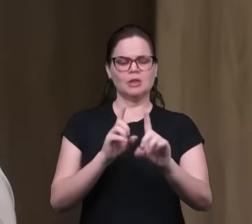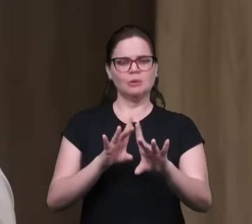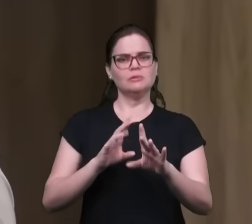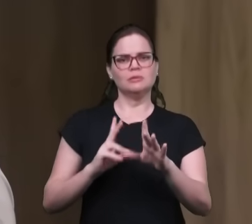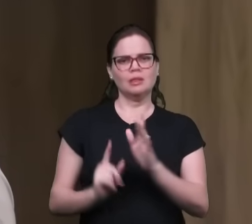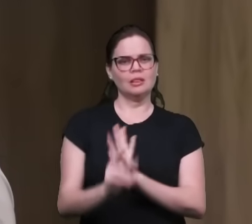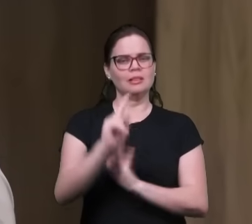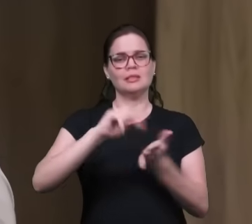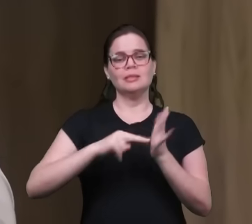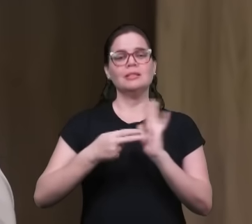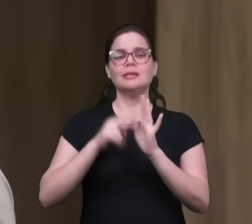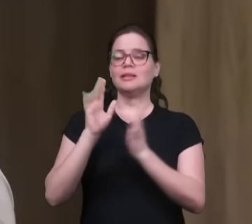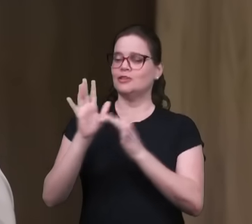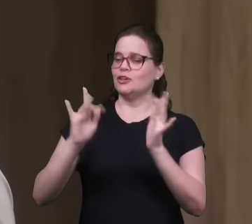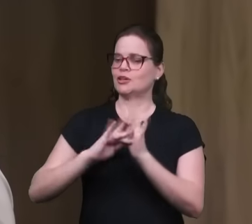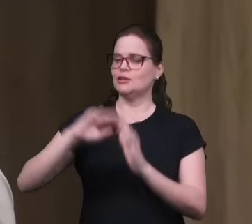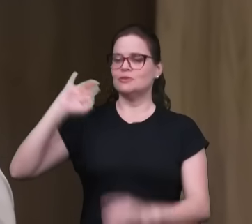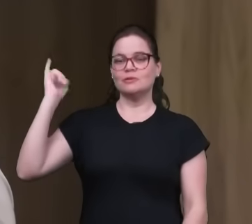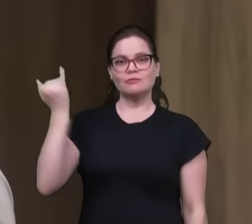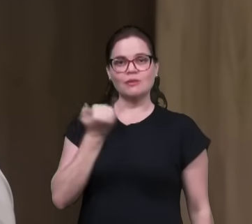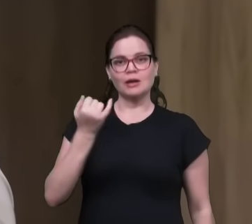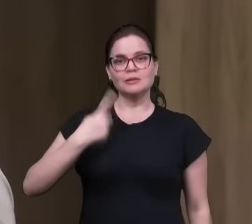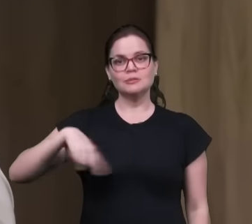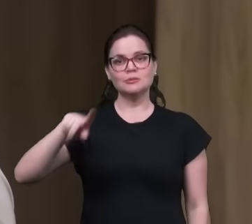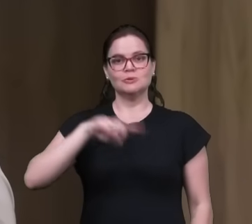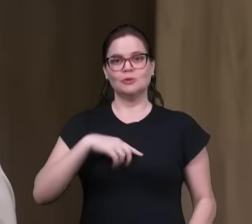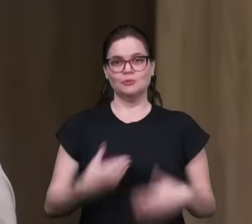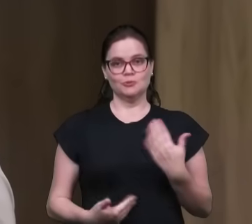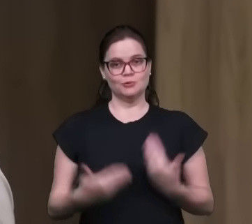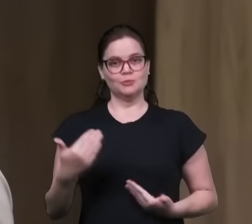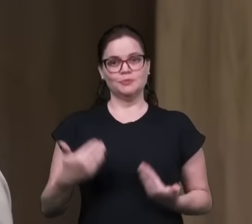da igreja, né? Jesus se revelando no meio da igreja.